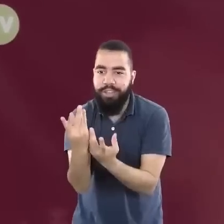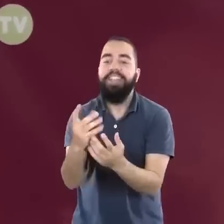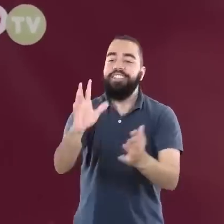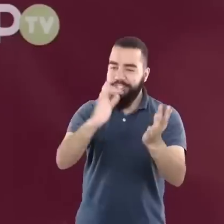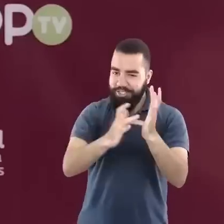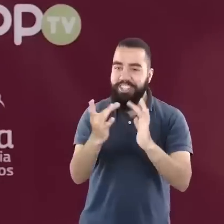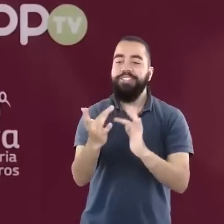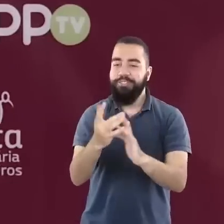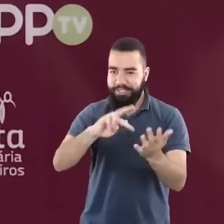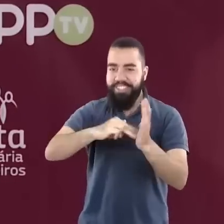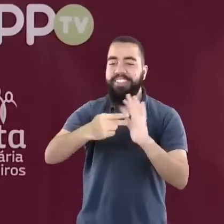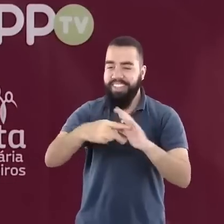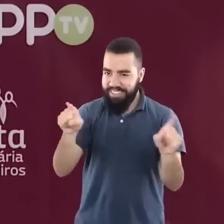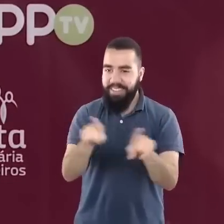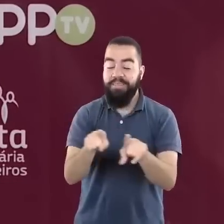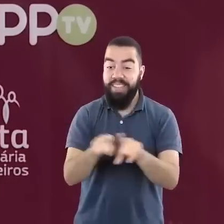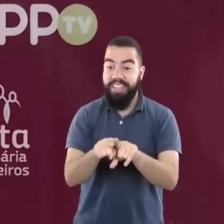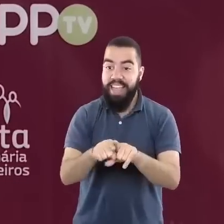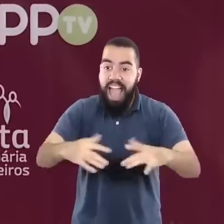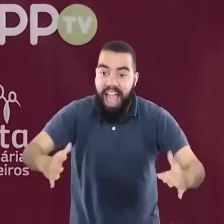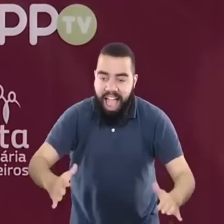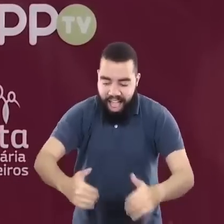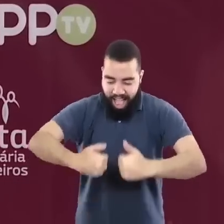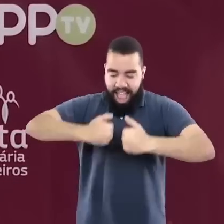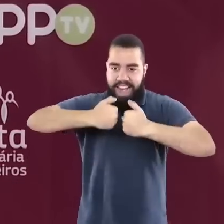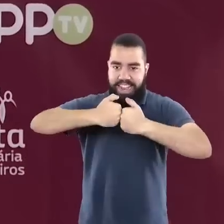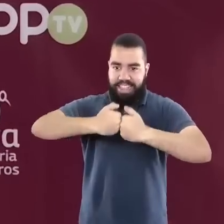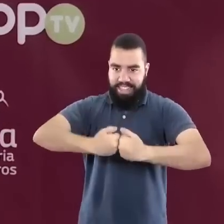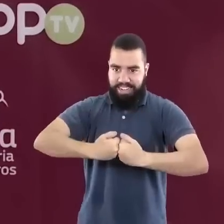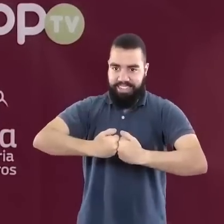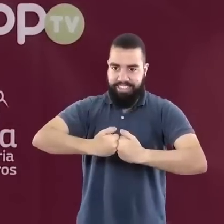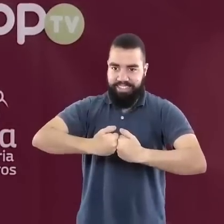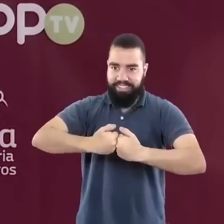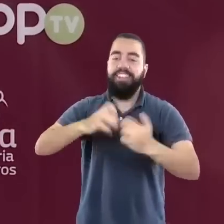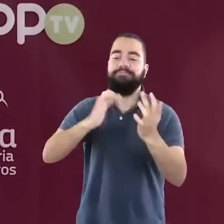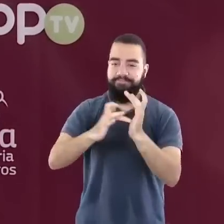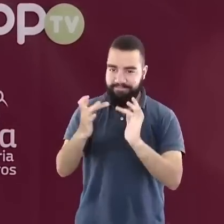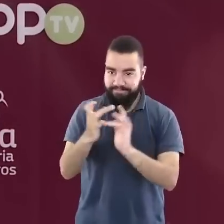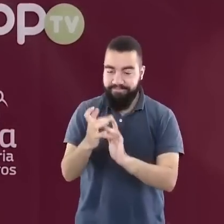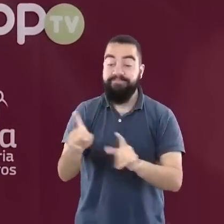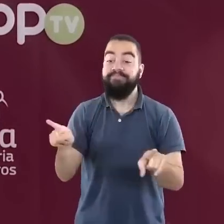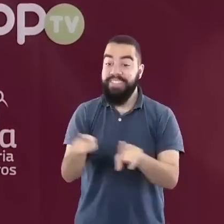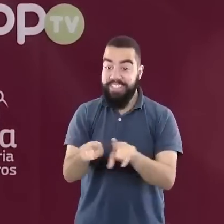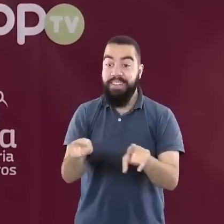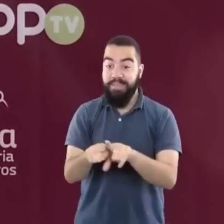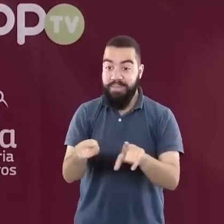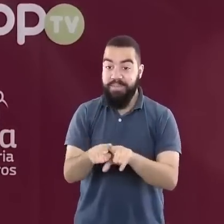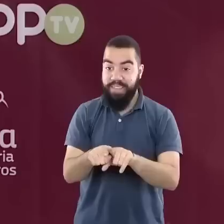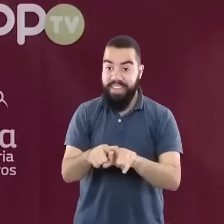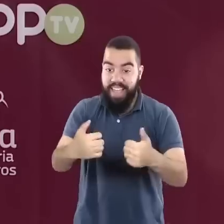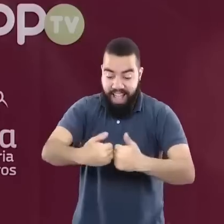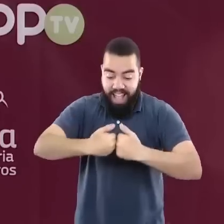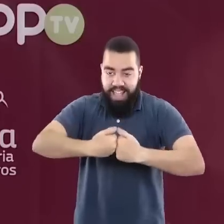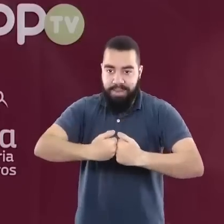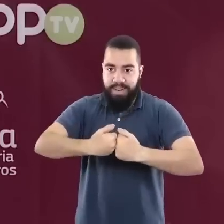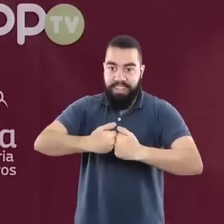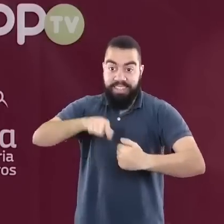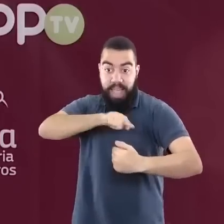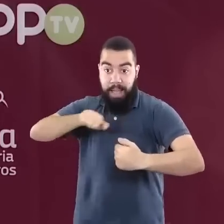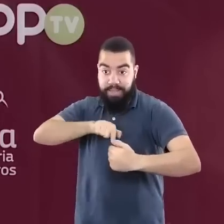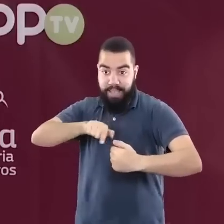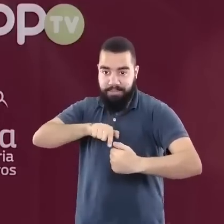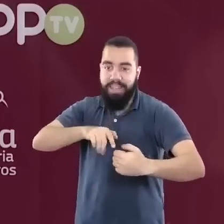representado pela Arca da Aliança ele é representado pelo propiciatório a tampa da Arca da Aliança